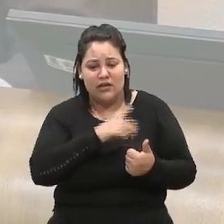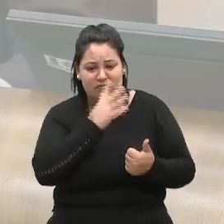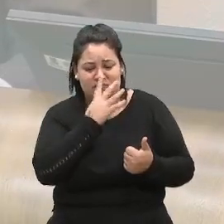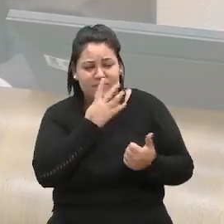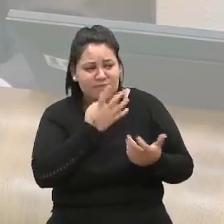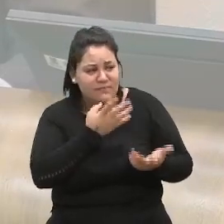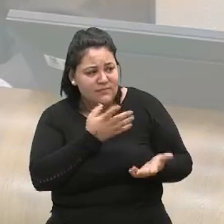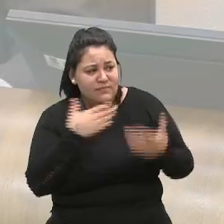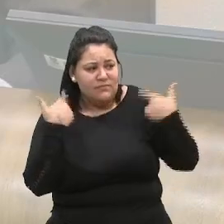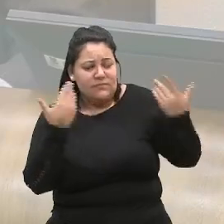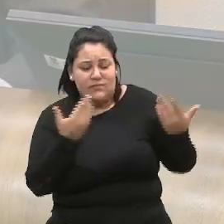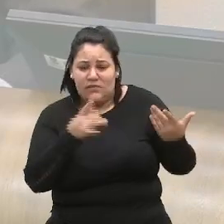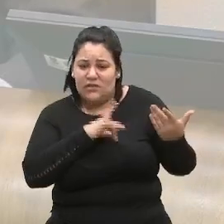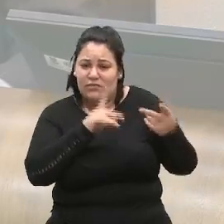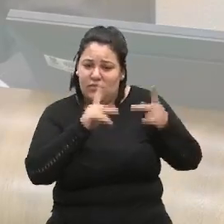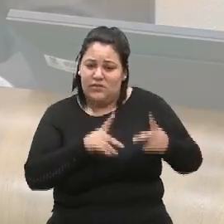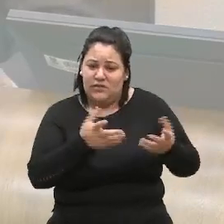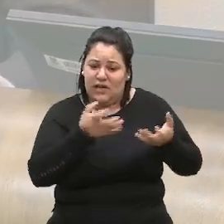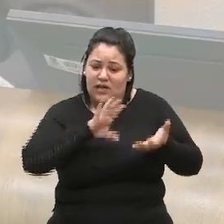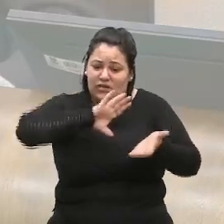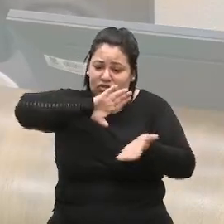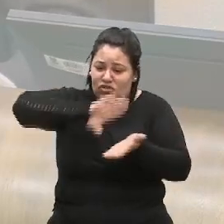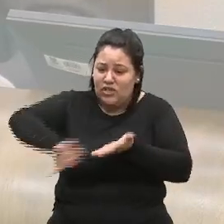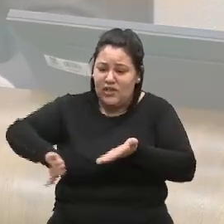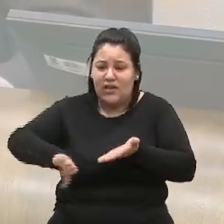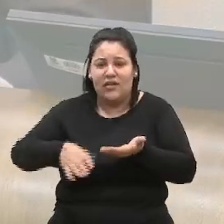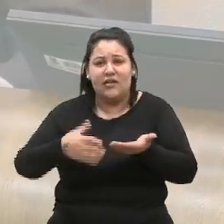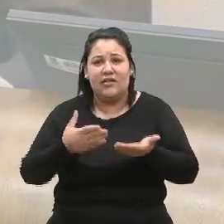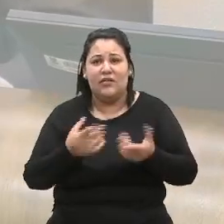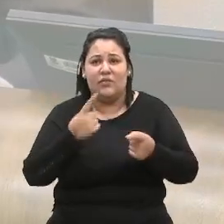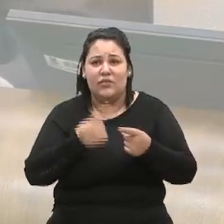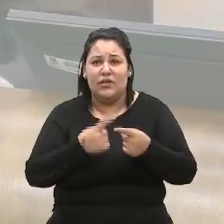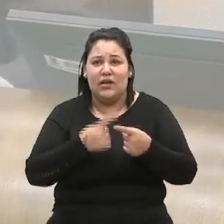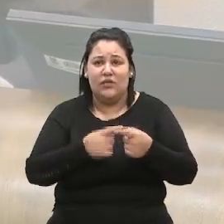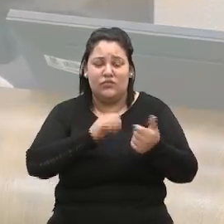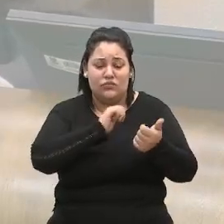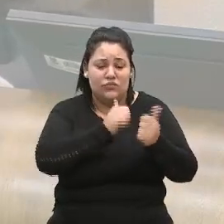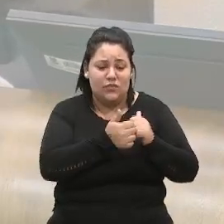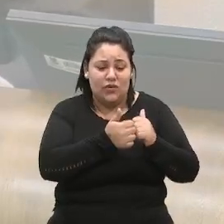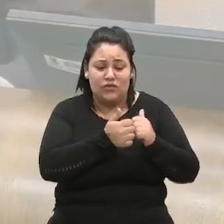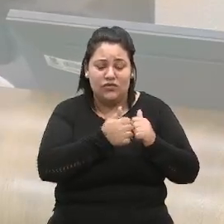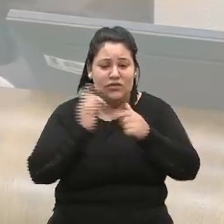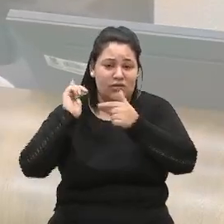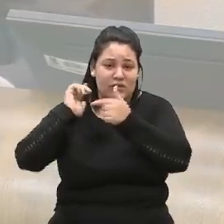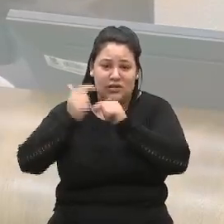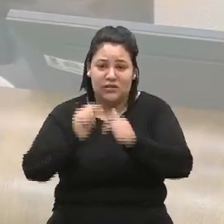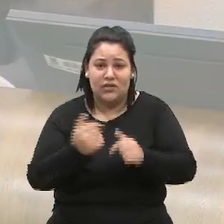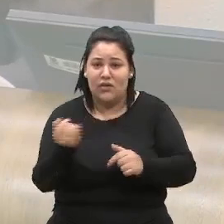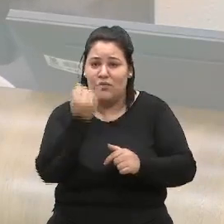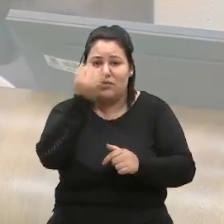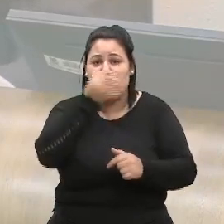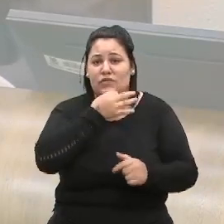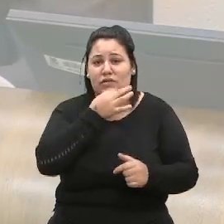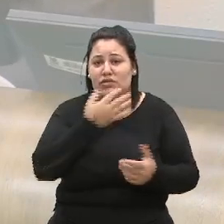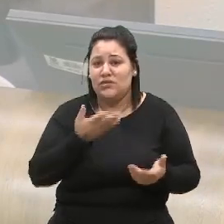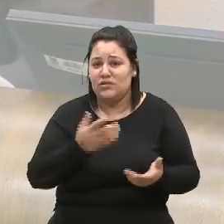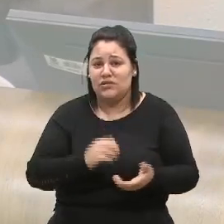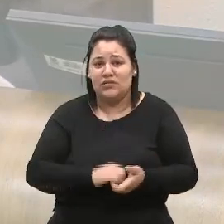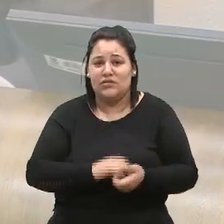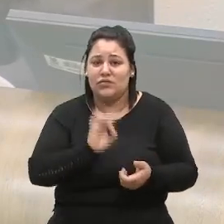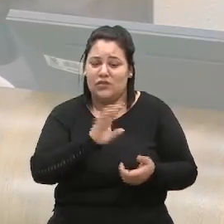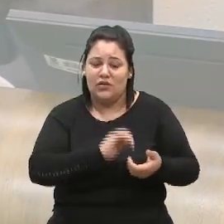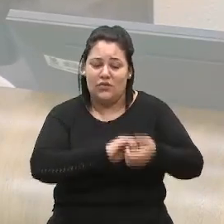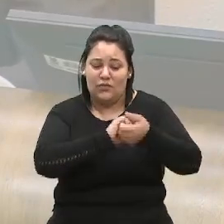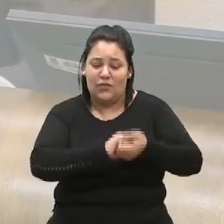tentam confrontar a bocha com a festa, que é um esporte tão tradicional, né, e tão importante para Caxias do Sul. Então só lhe cumprimentar